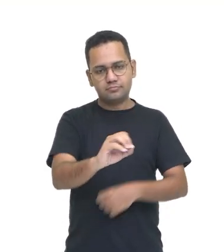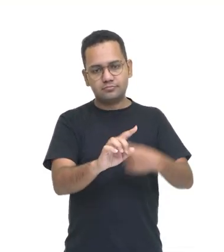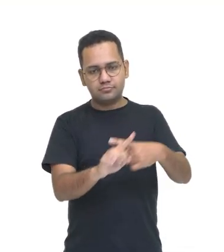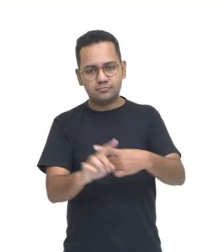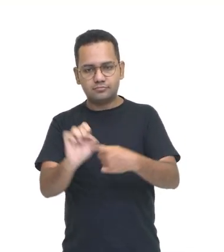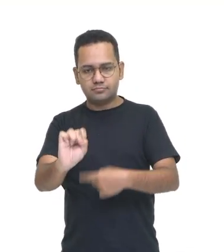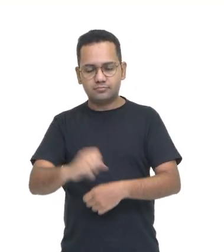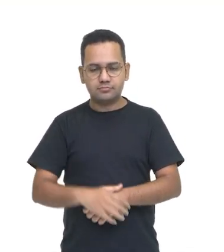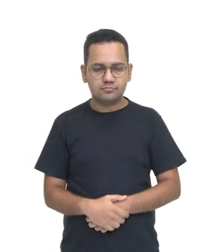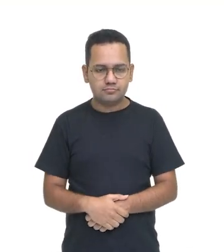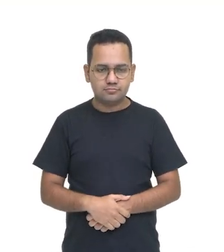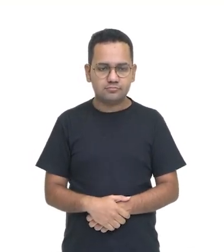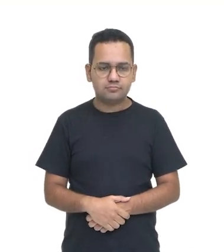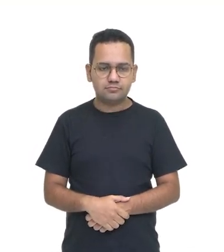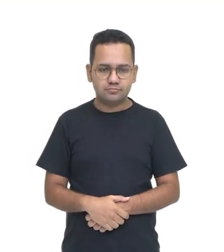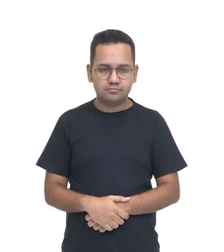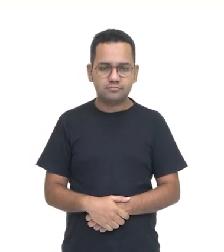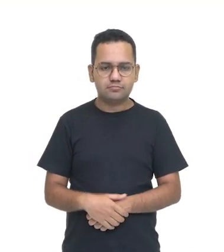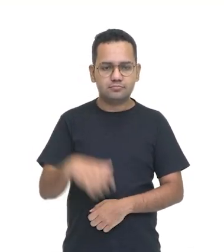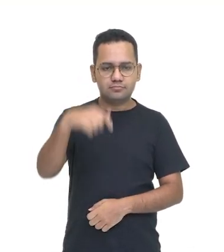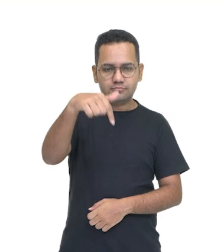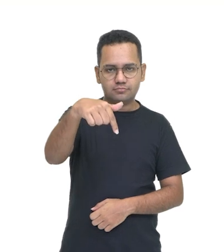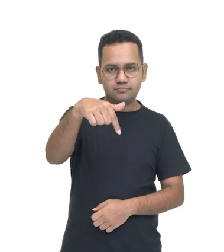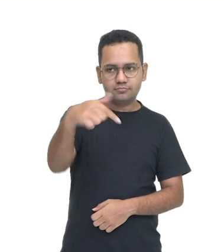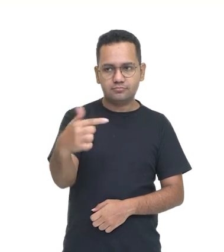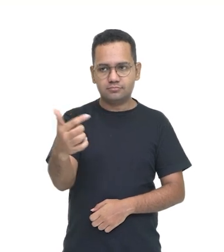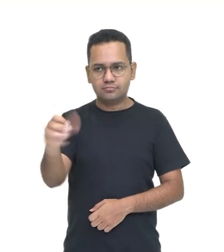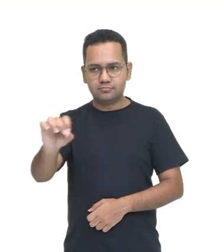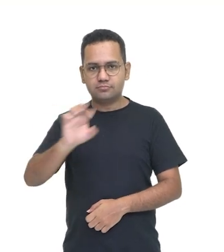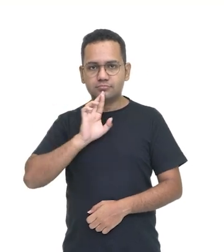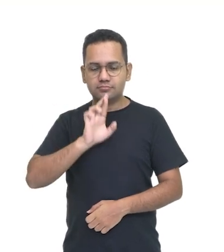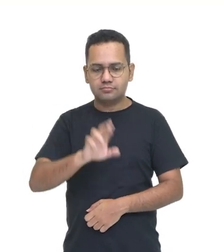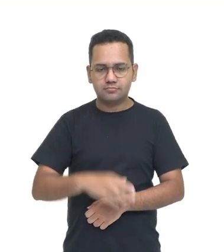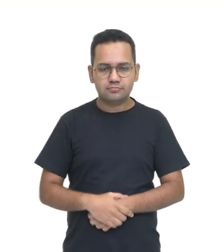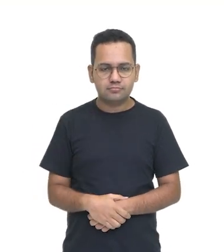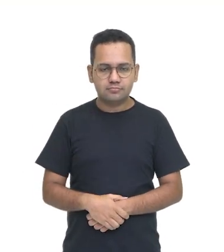vezes 8, 720. Então, nós vamos ter aqui,